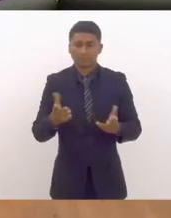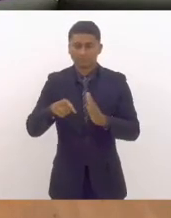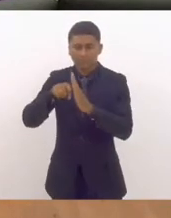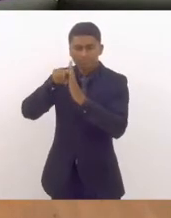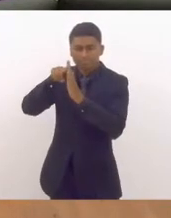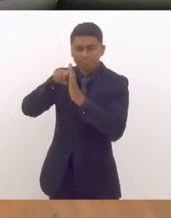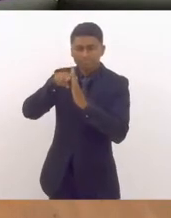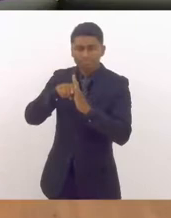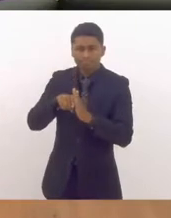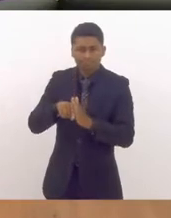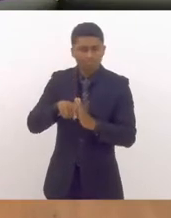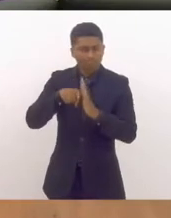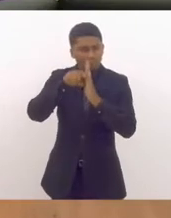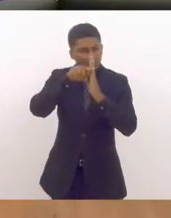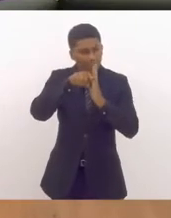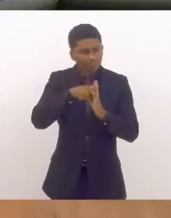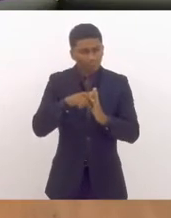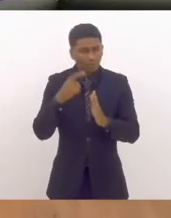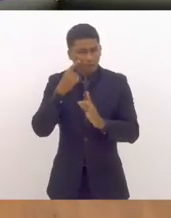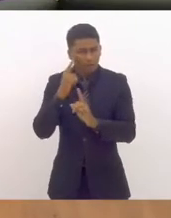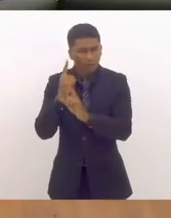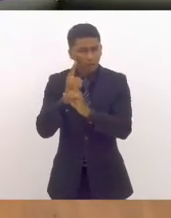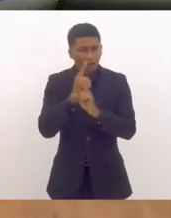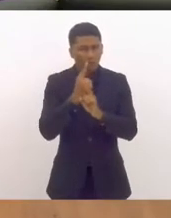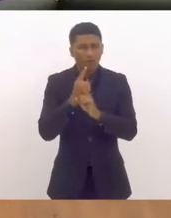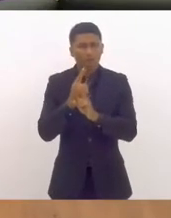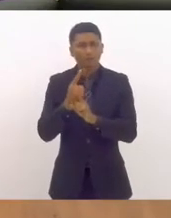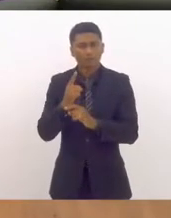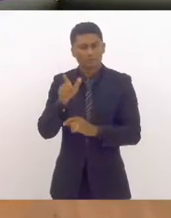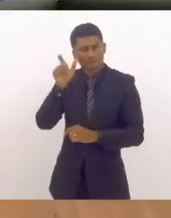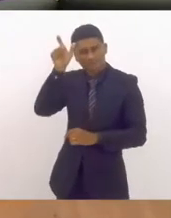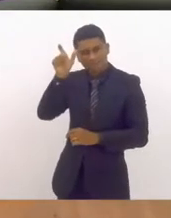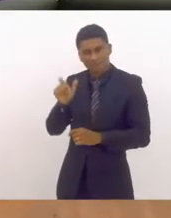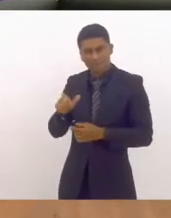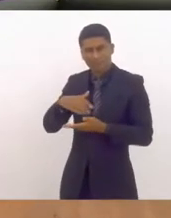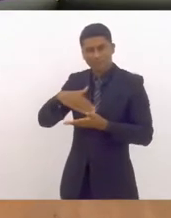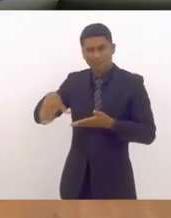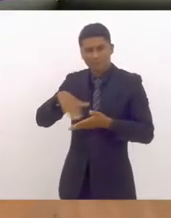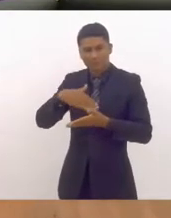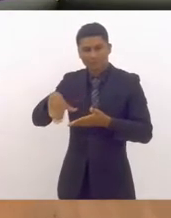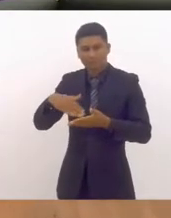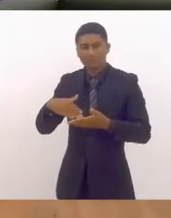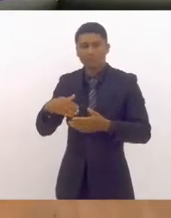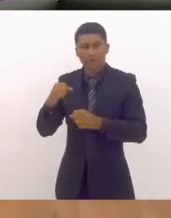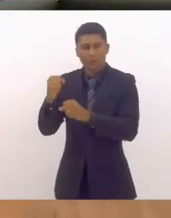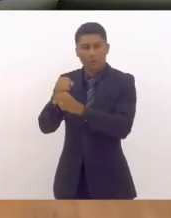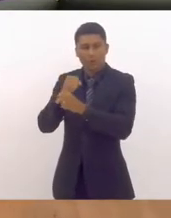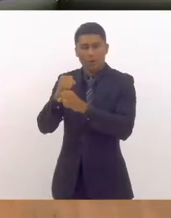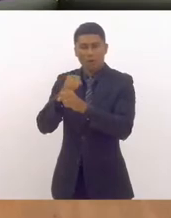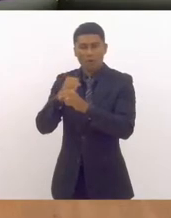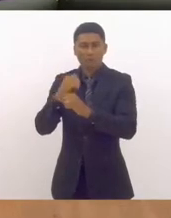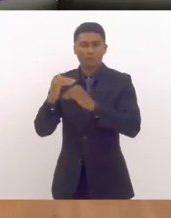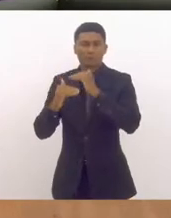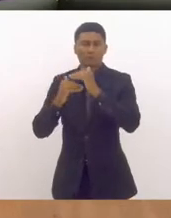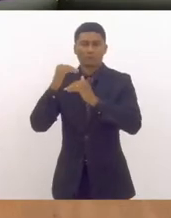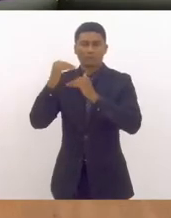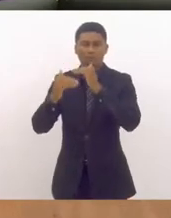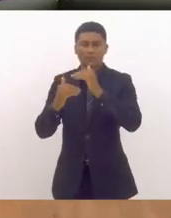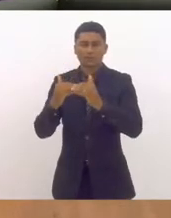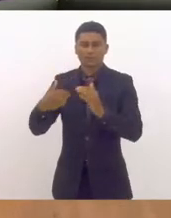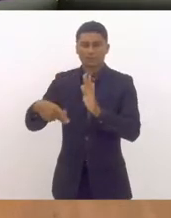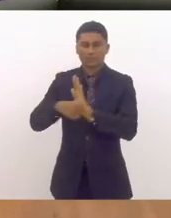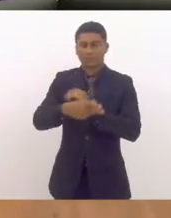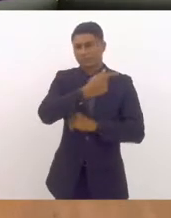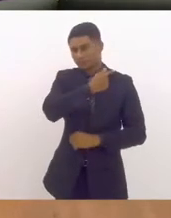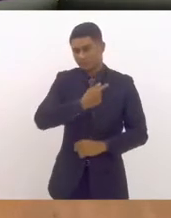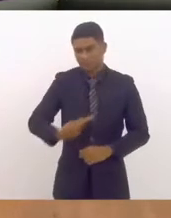feito pelo então secretário, pelo então subsecretário de Obras e Desenvolvimento da Estrutura do Governo do